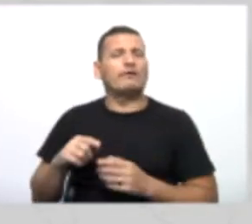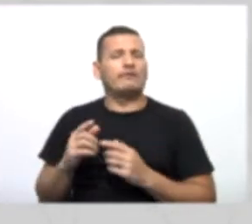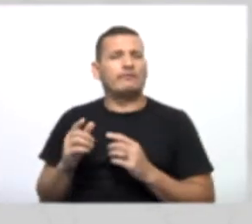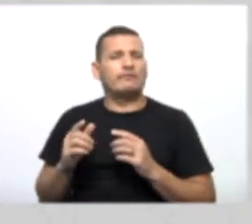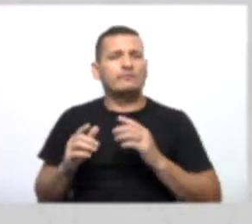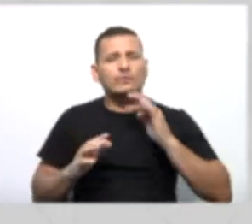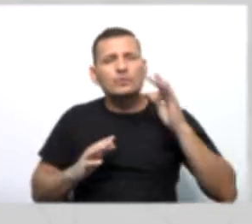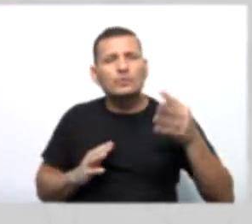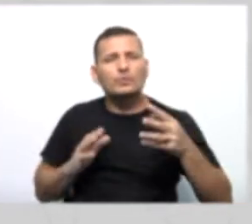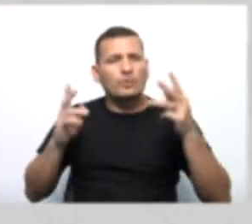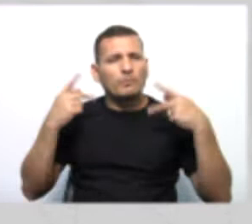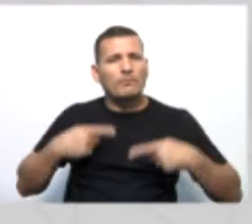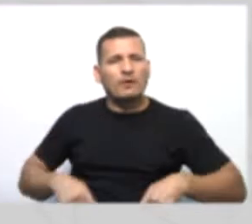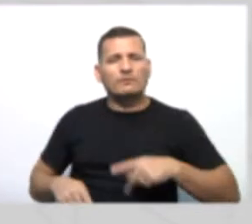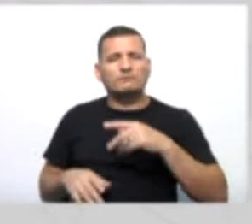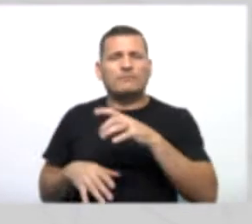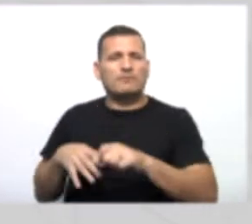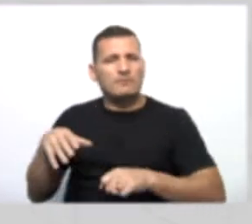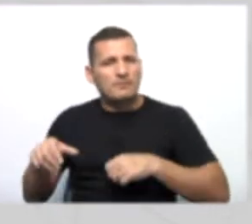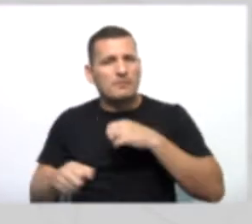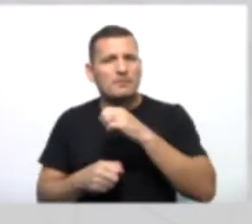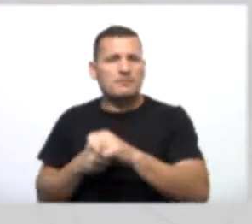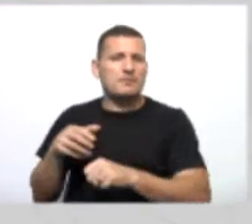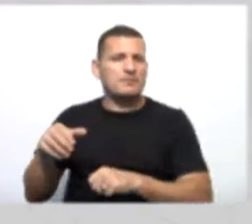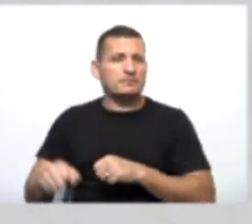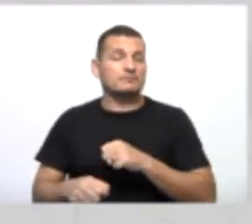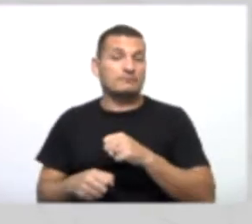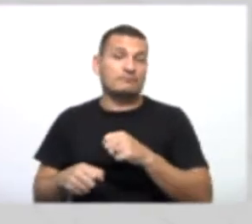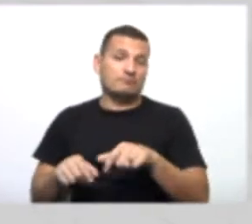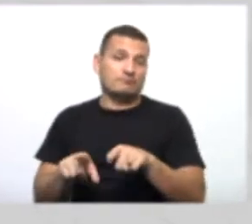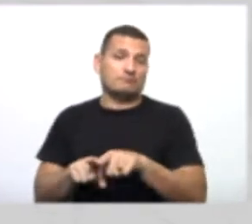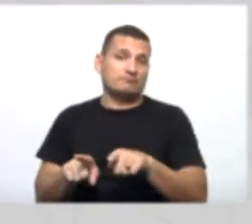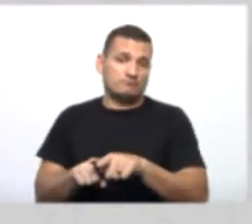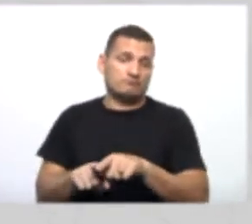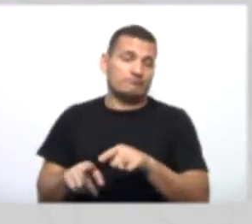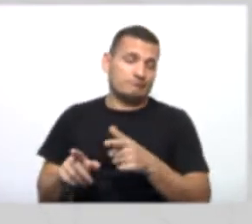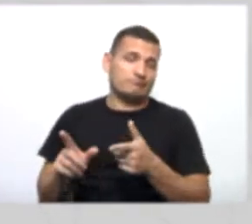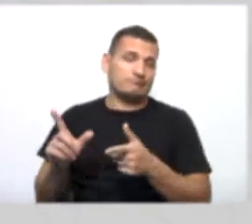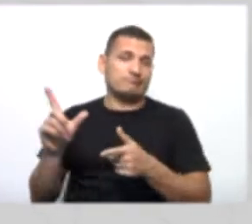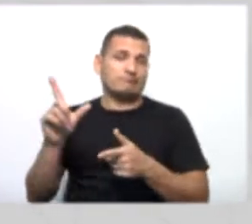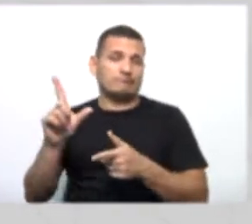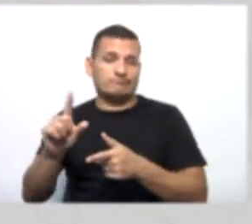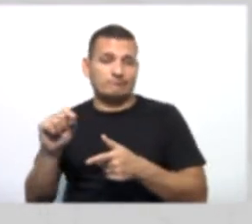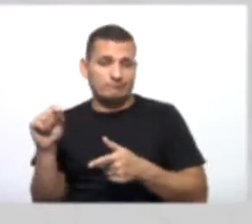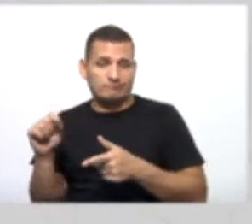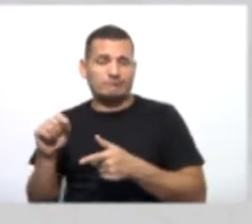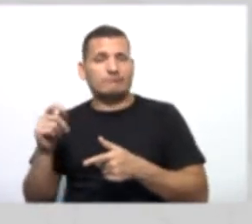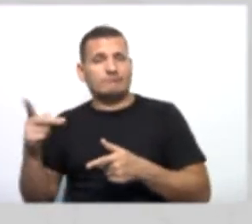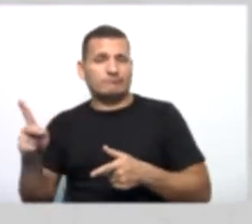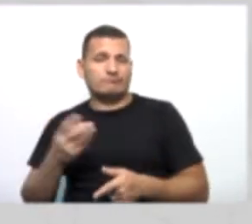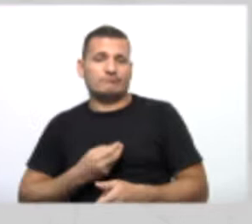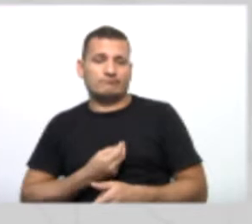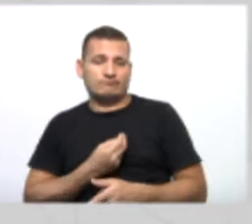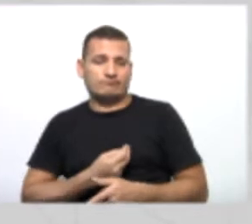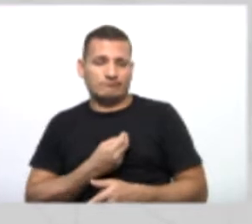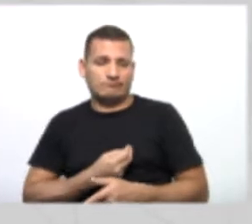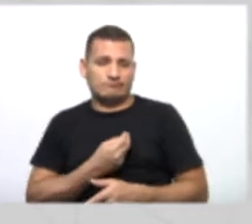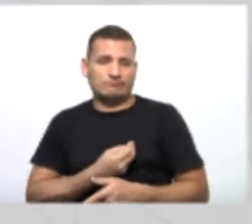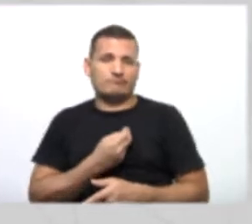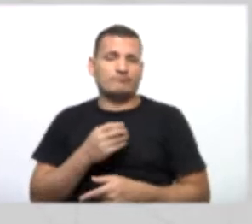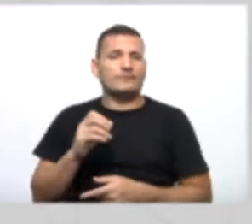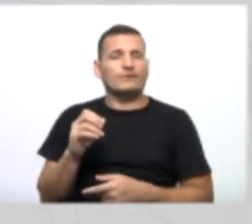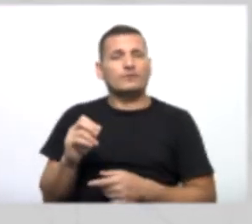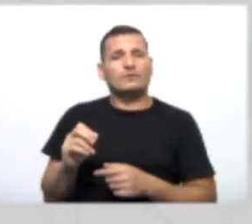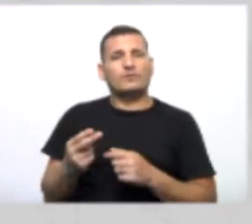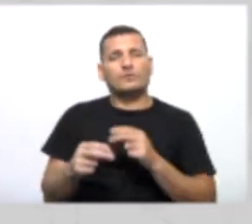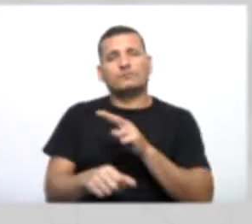humanas, que em alguns casos se vê no dilema de escolher entre sua sobrevivência e a